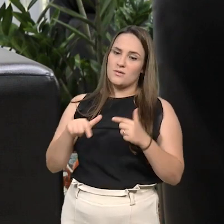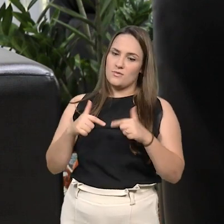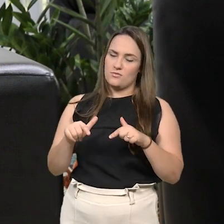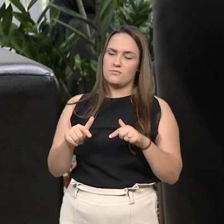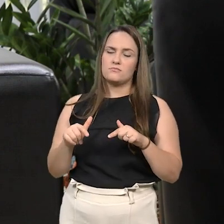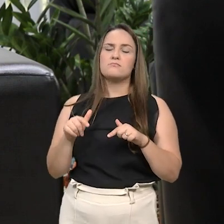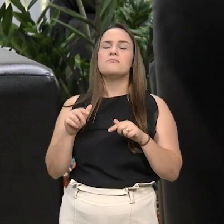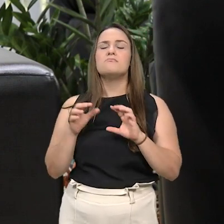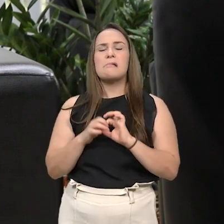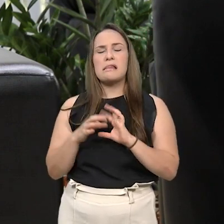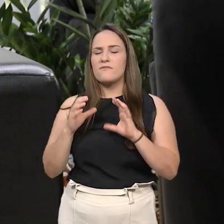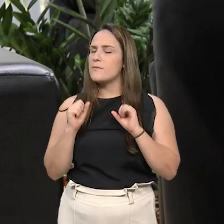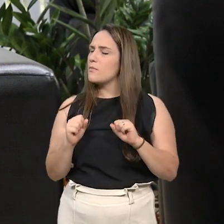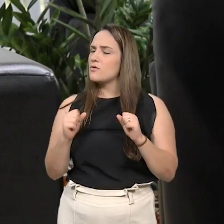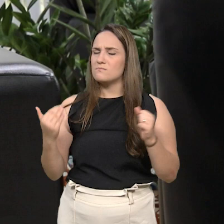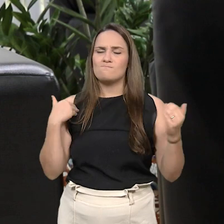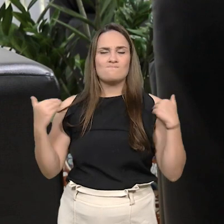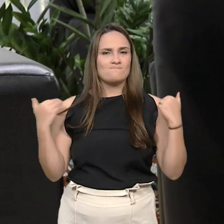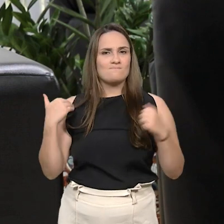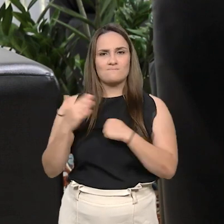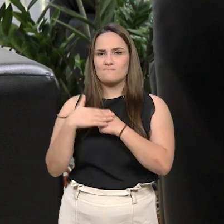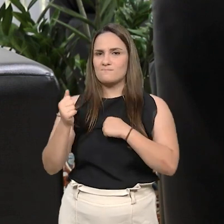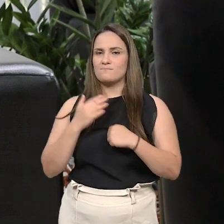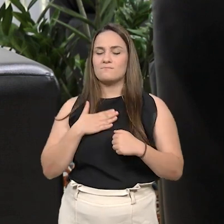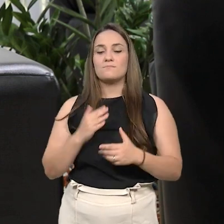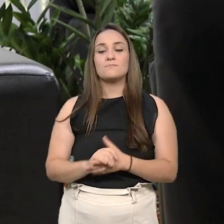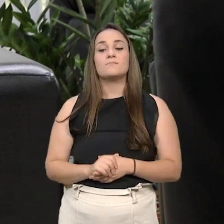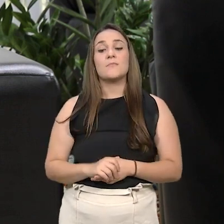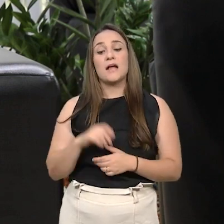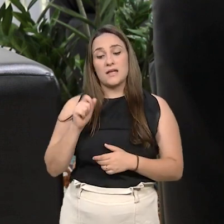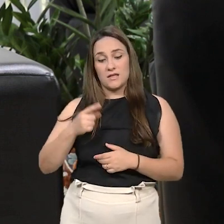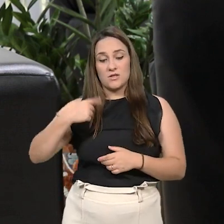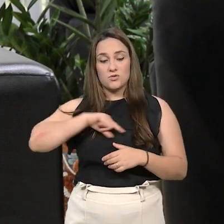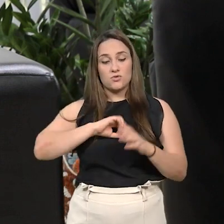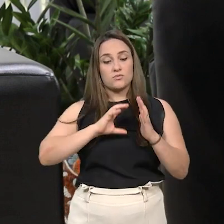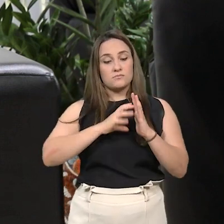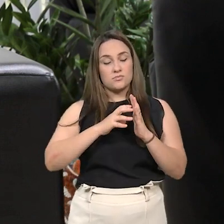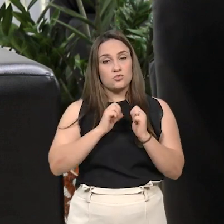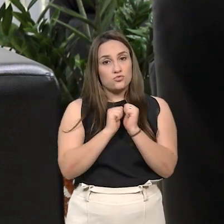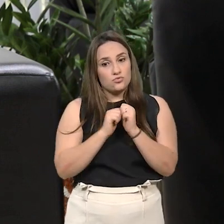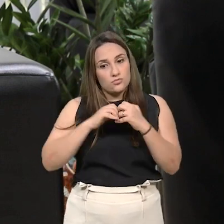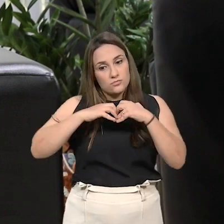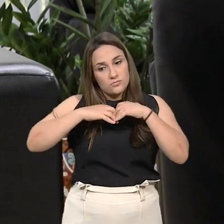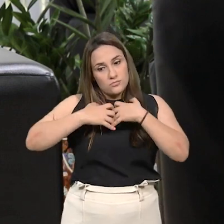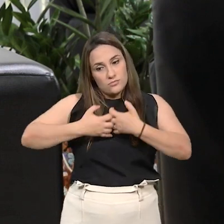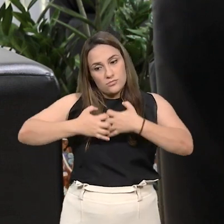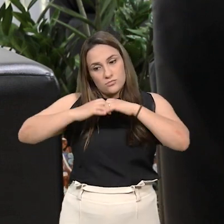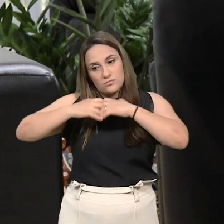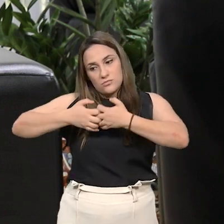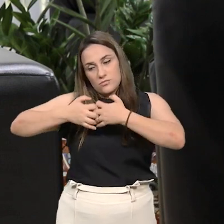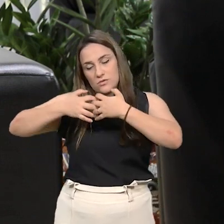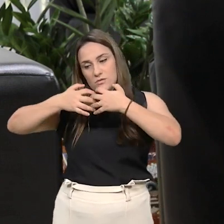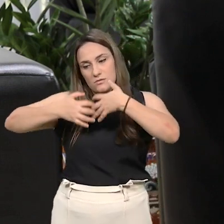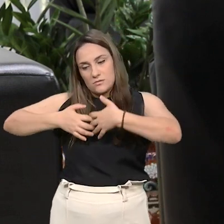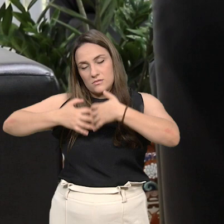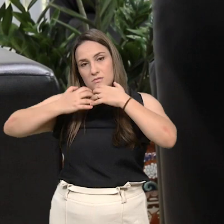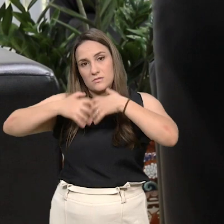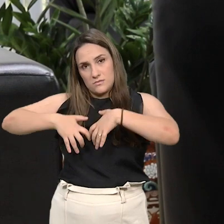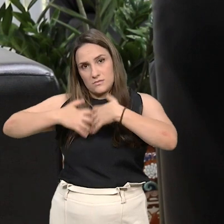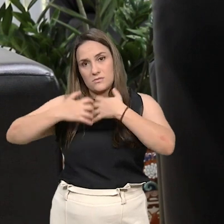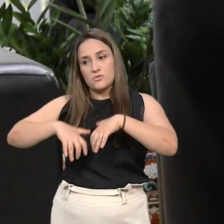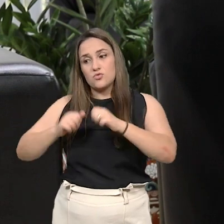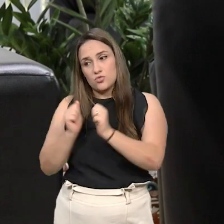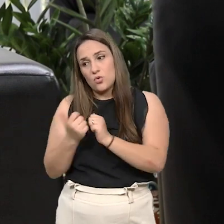ela está aberta e lembrando, nós somos uma das peças da engrenagem e só junto com os outros parceiros é que nós vamos